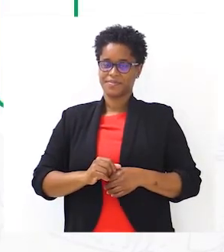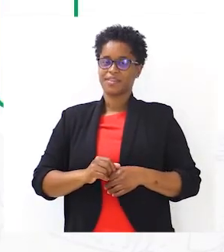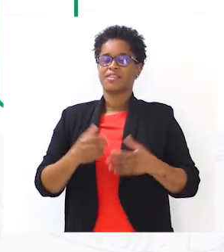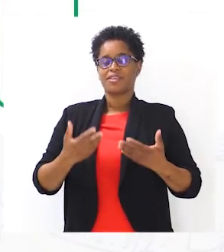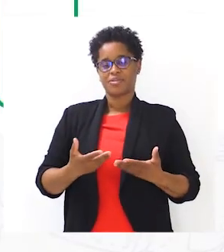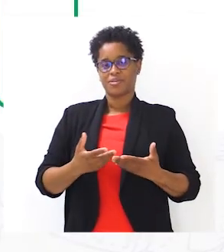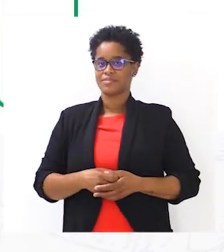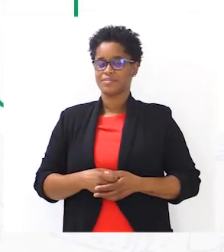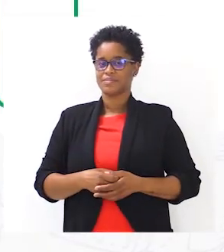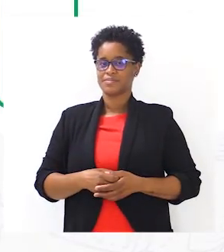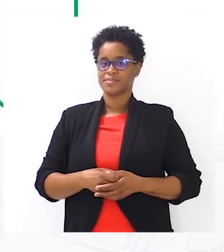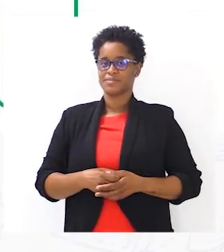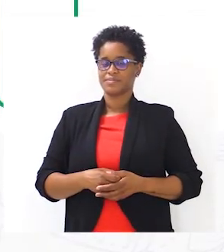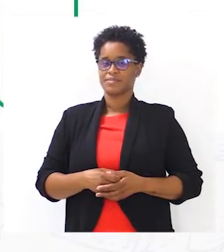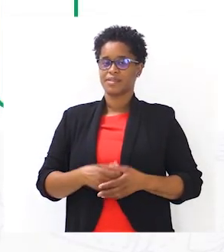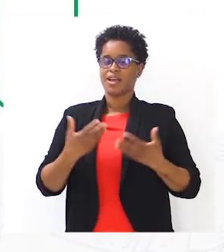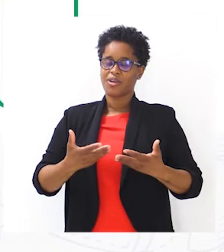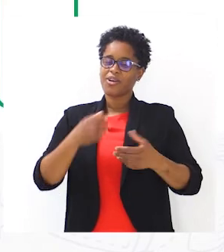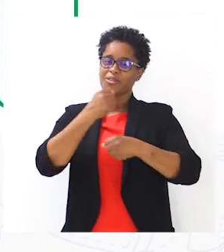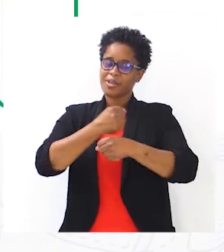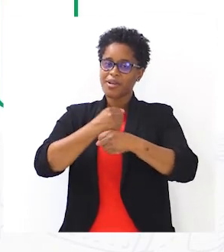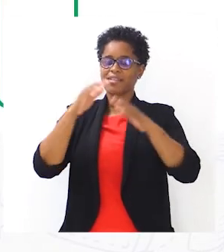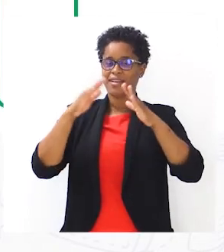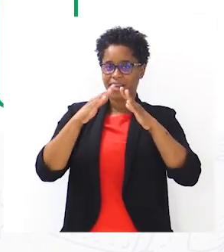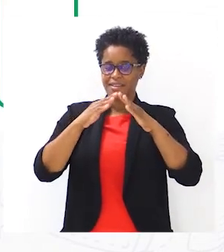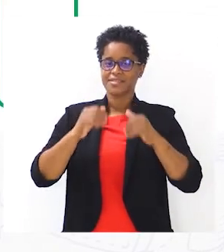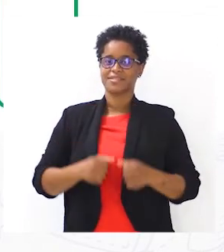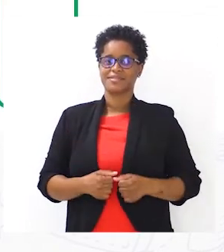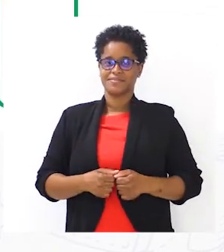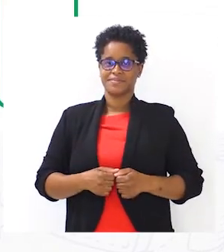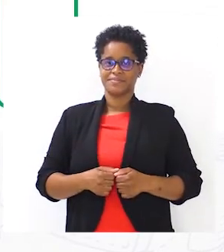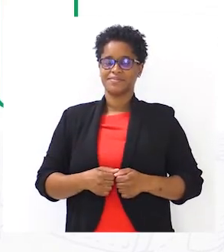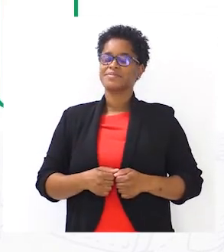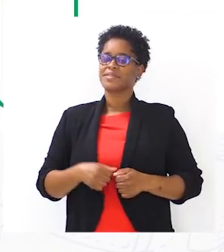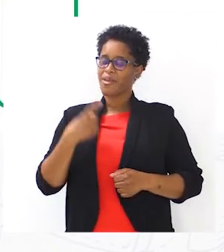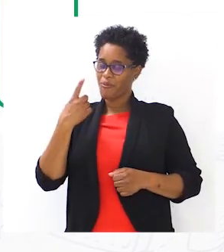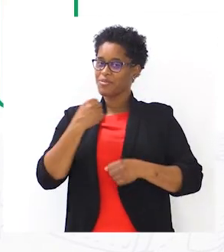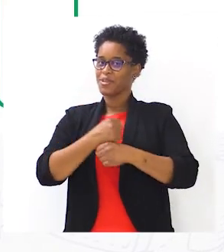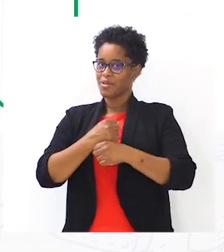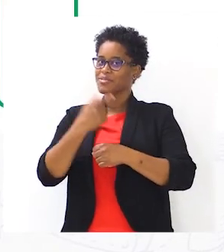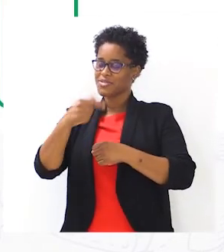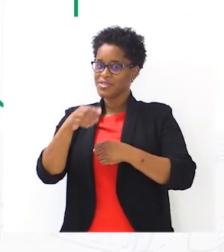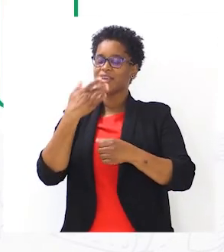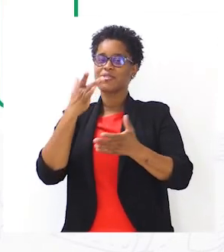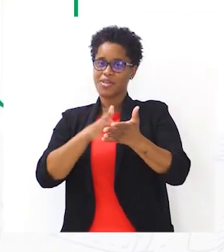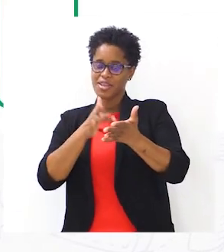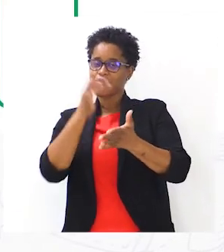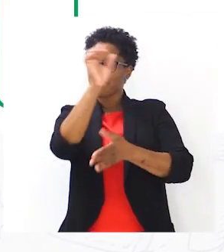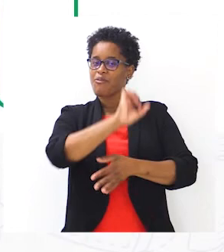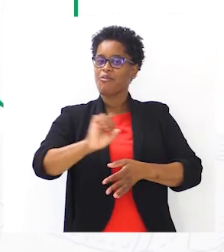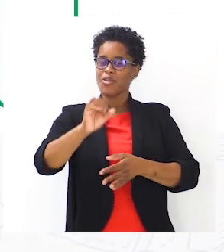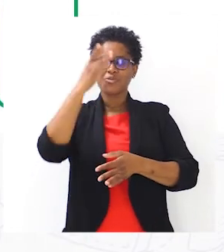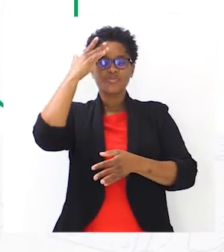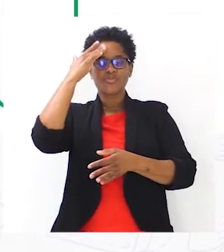Vamos então agora ao trabalho de casa. É um exercício que está no vosso manual,